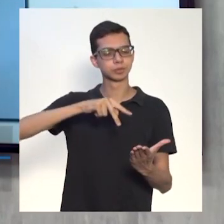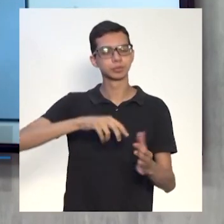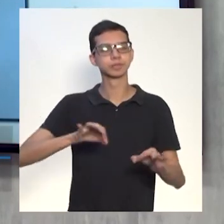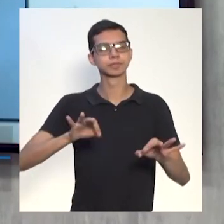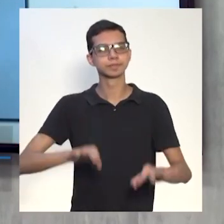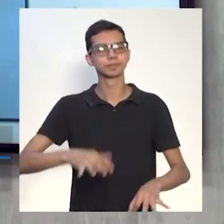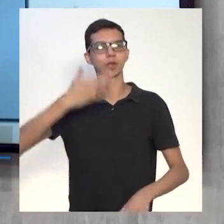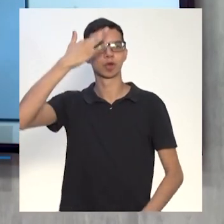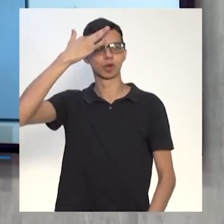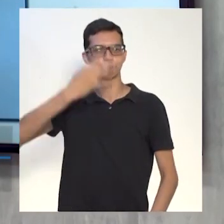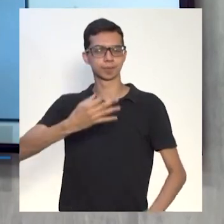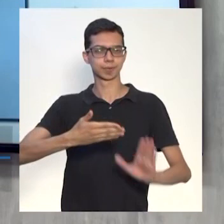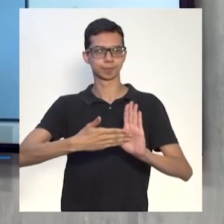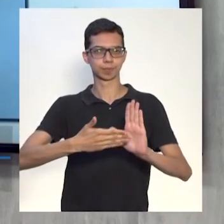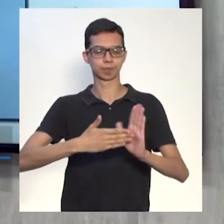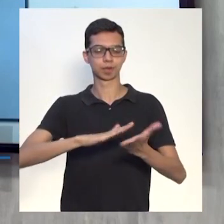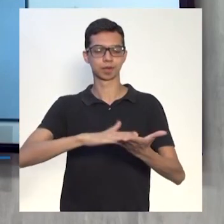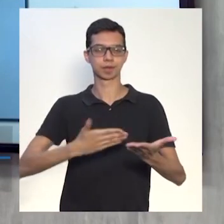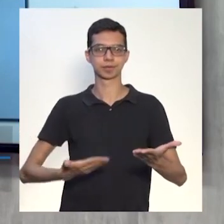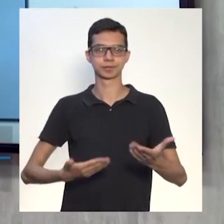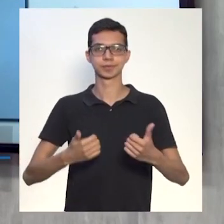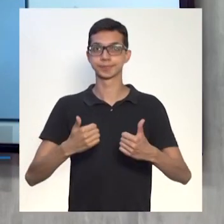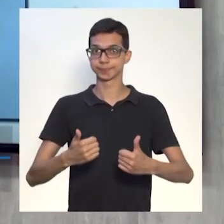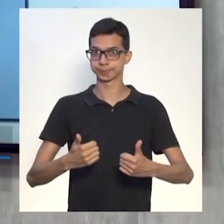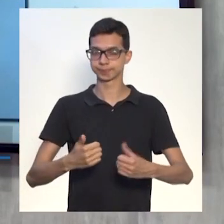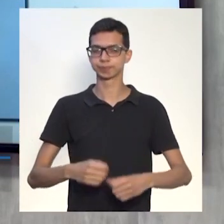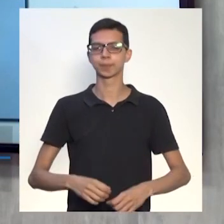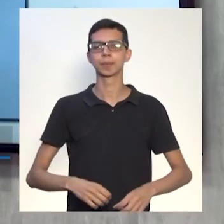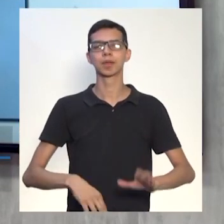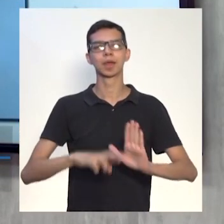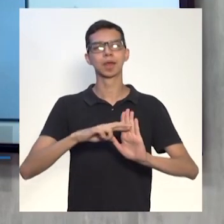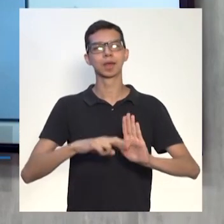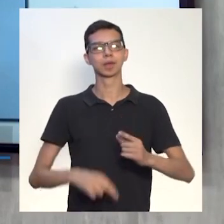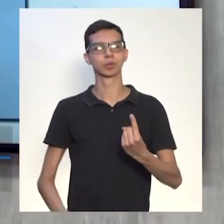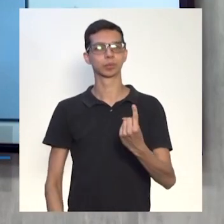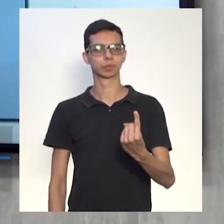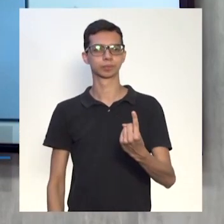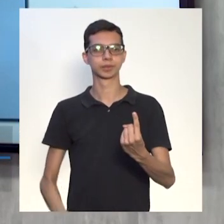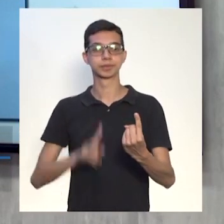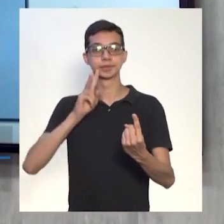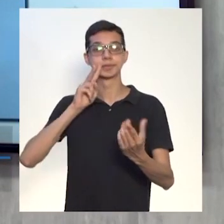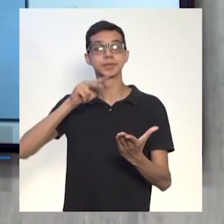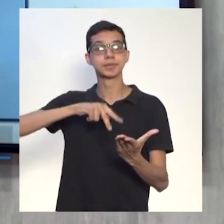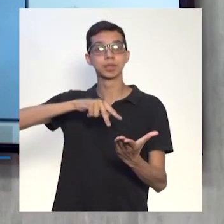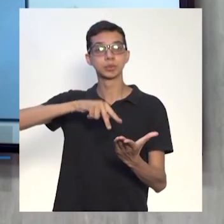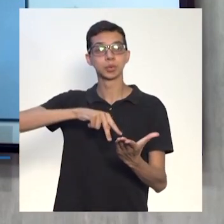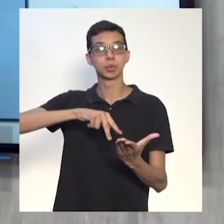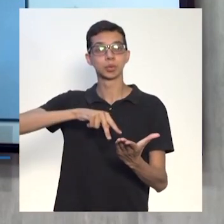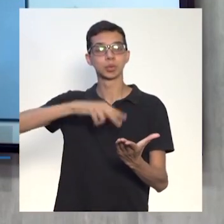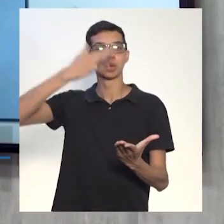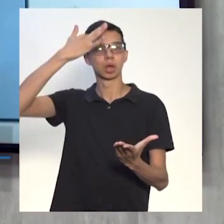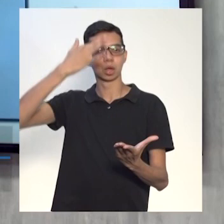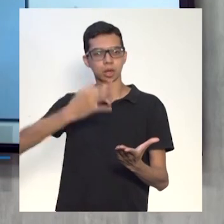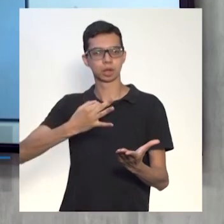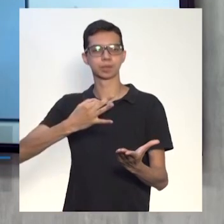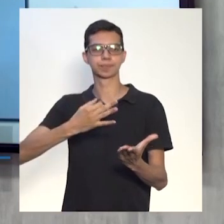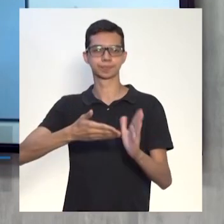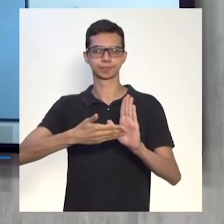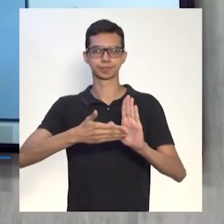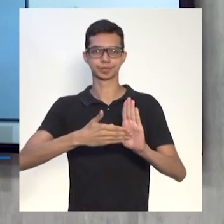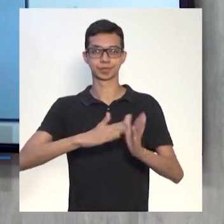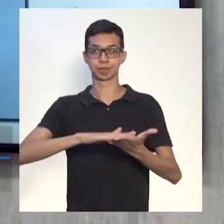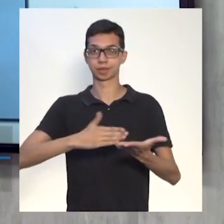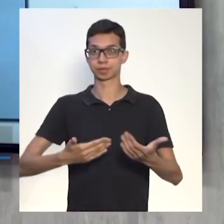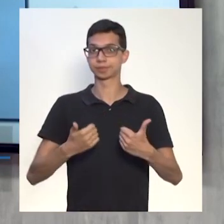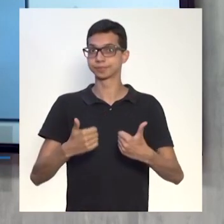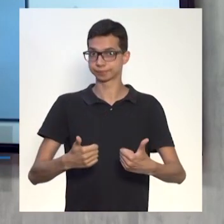a proposta de redação. Então, na regrinha 1, leitura e interpretação da proposta de redação, tudo bem? Então,